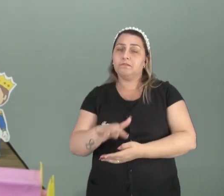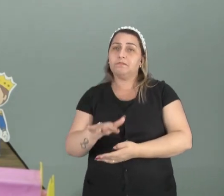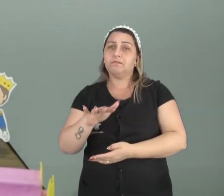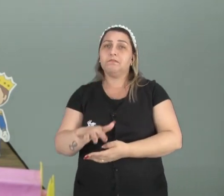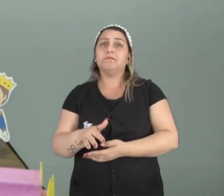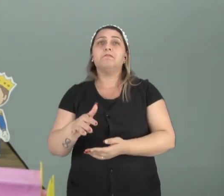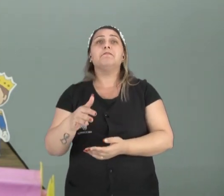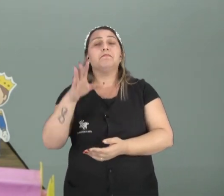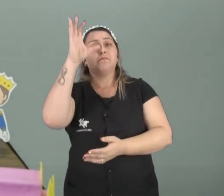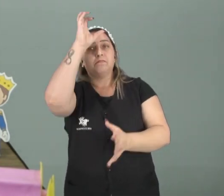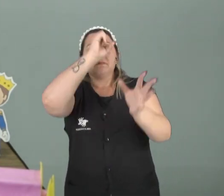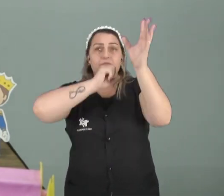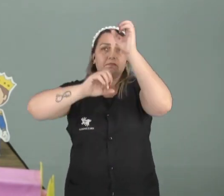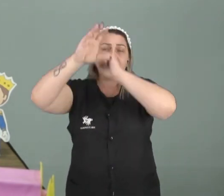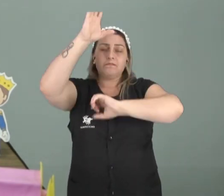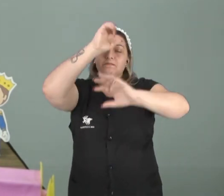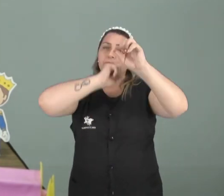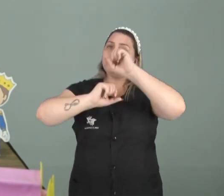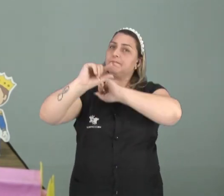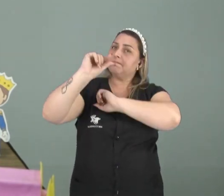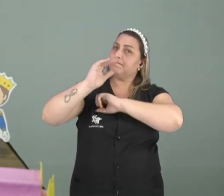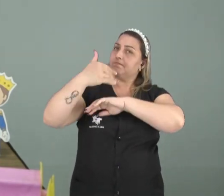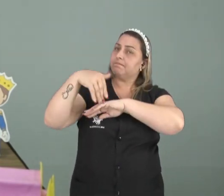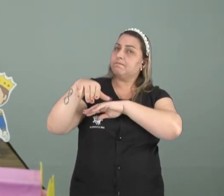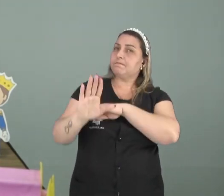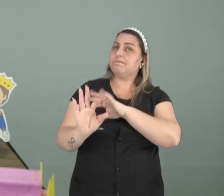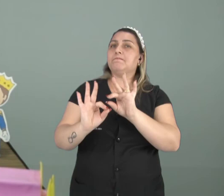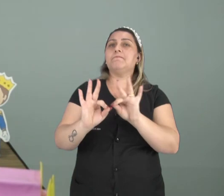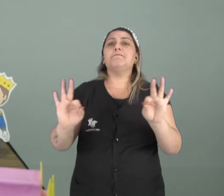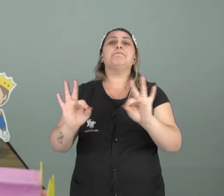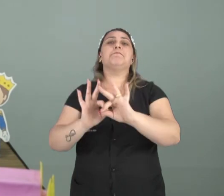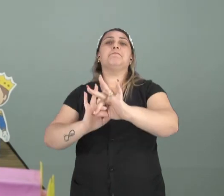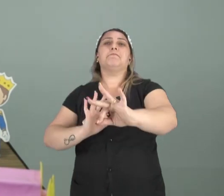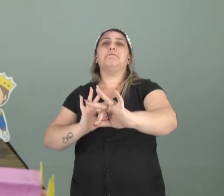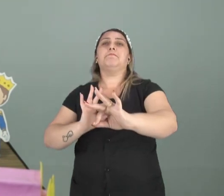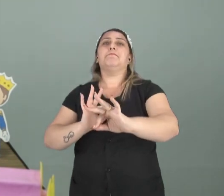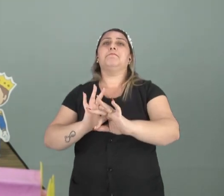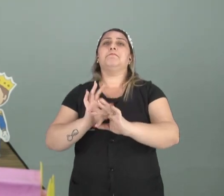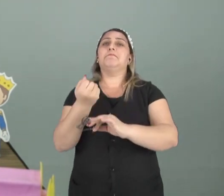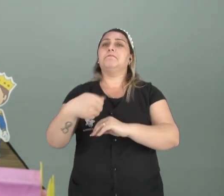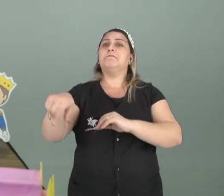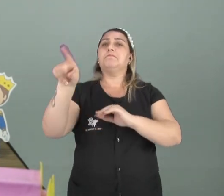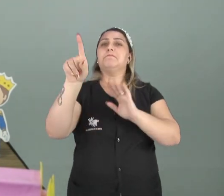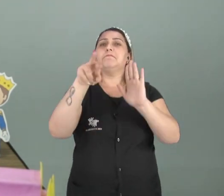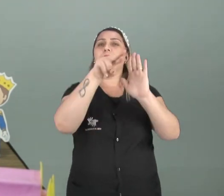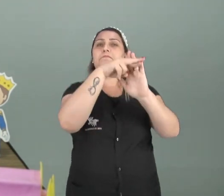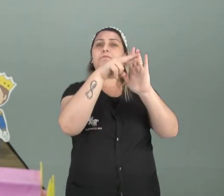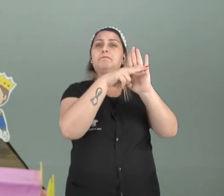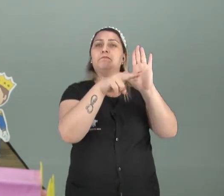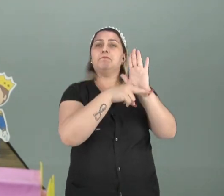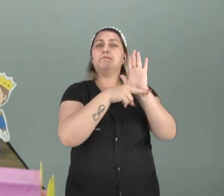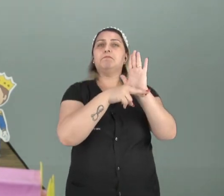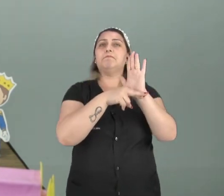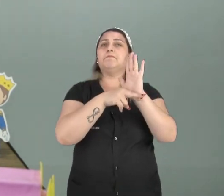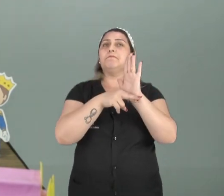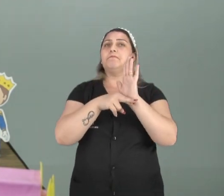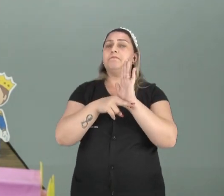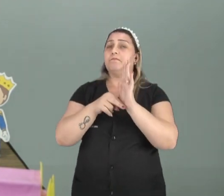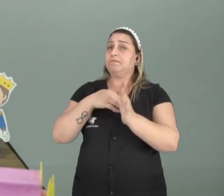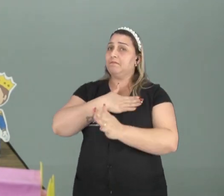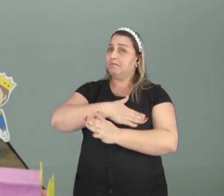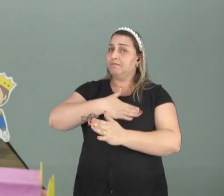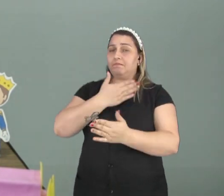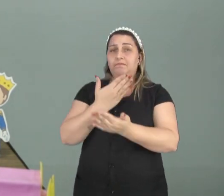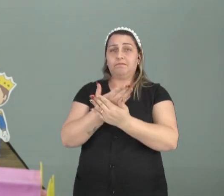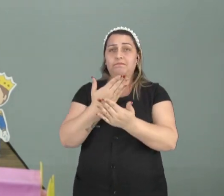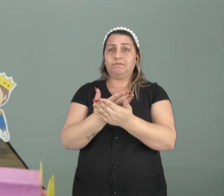crianças. Aprendemos um pouquinho mais sobre as medidas não convencionais. Gostaram